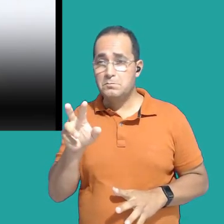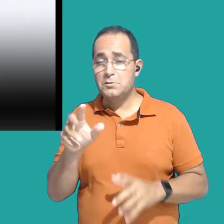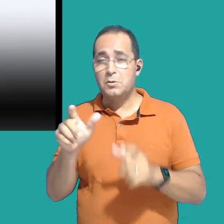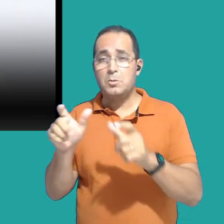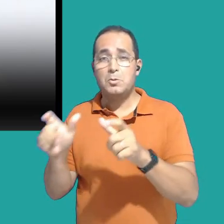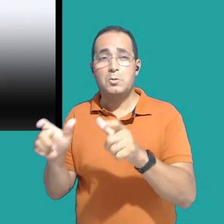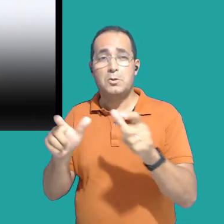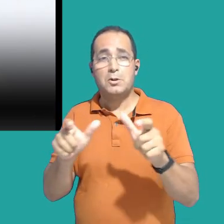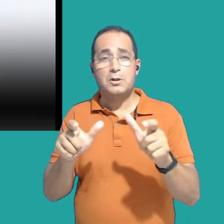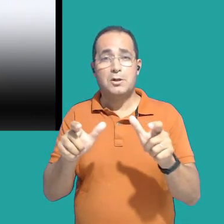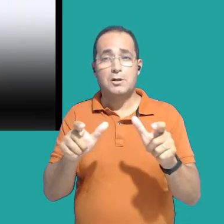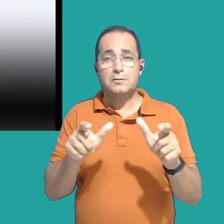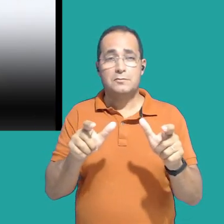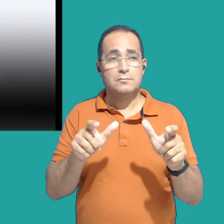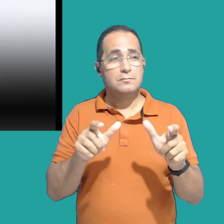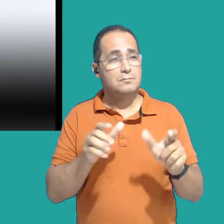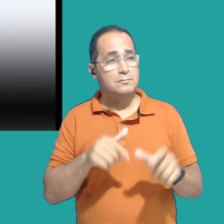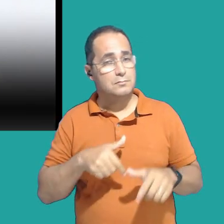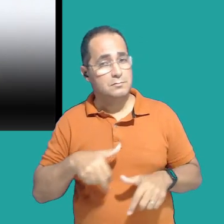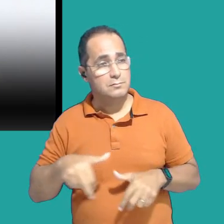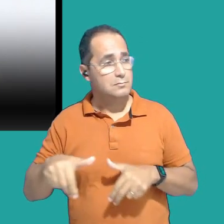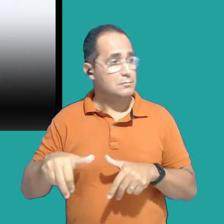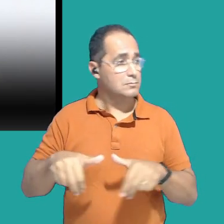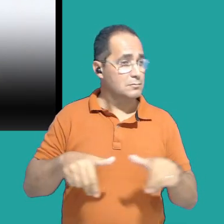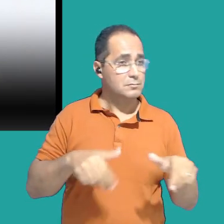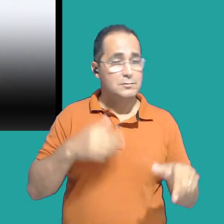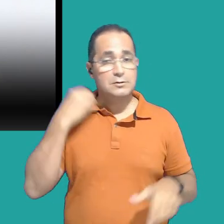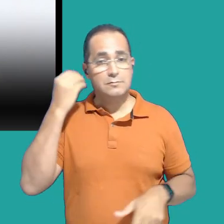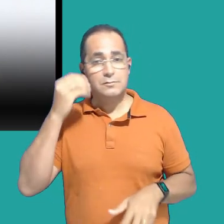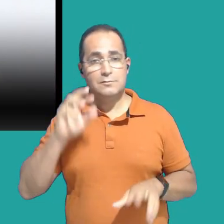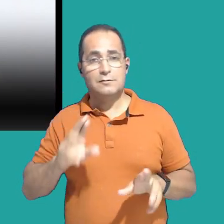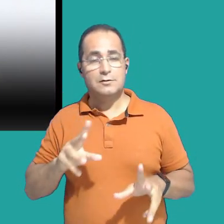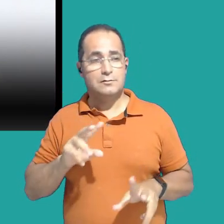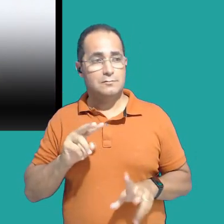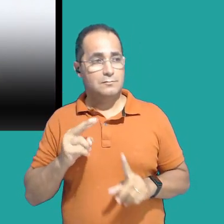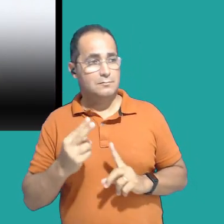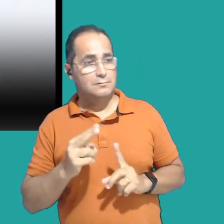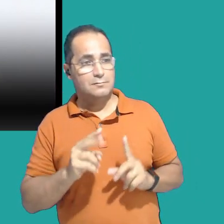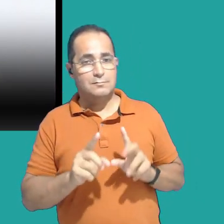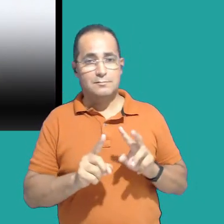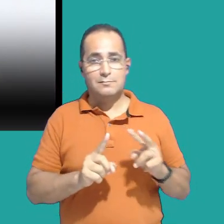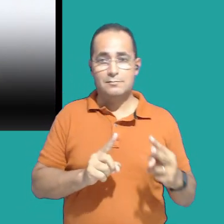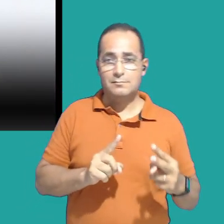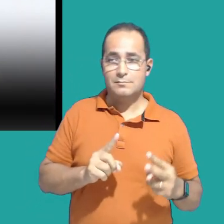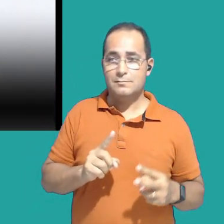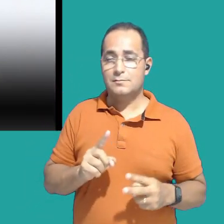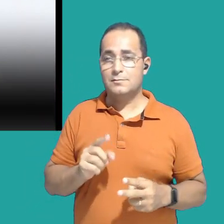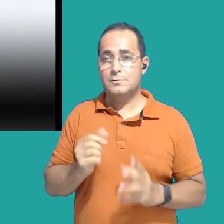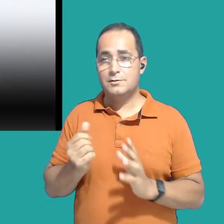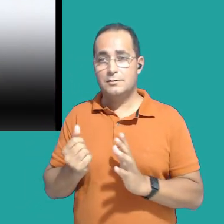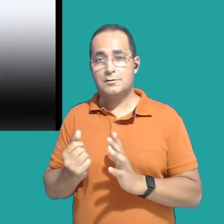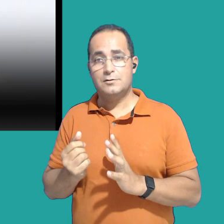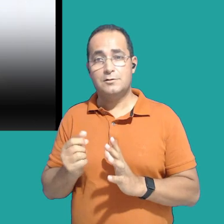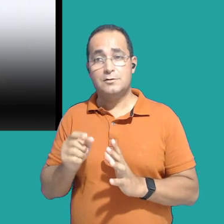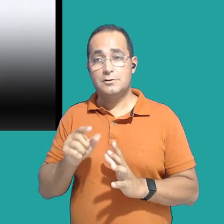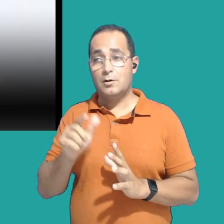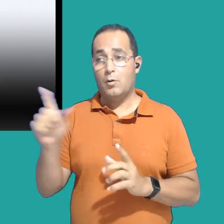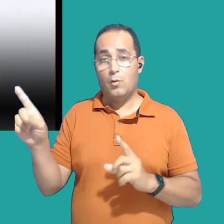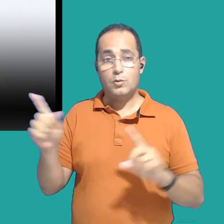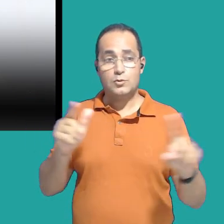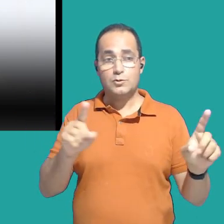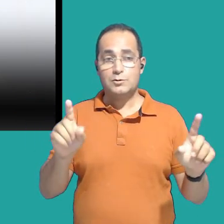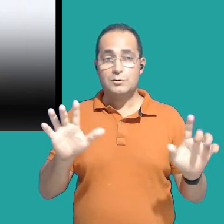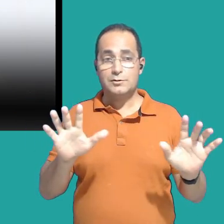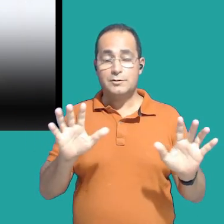forma diferente, os ambientes que a gente transita é diferente, e a gente acaba afetando outras pessoas que estão ao nosso